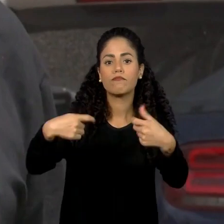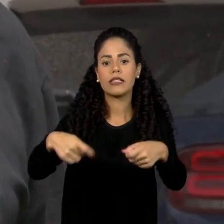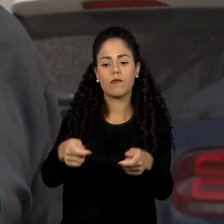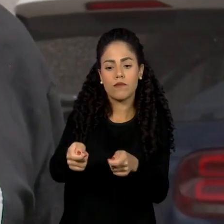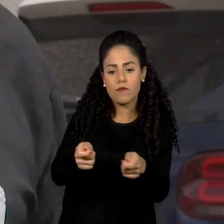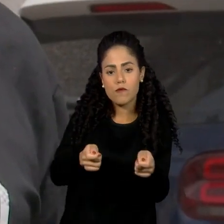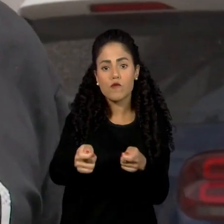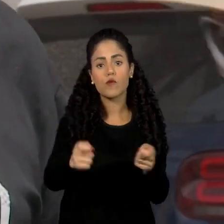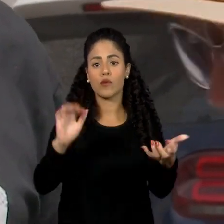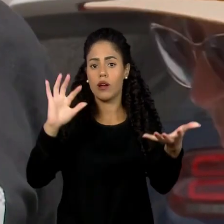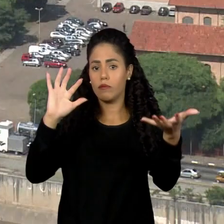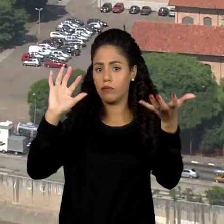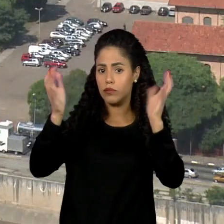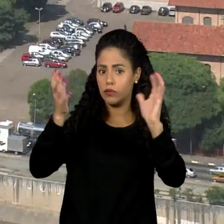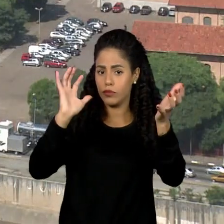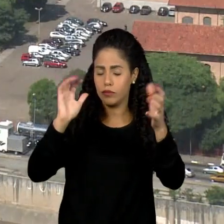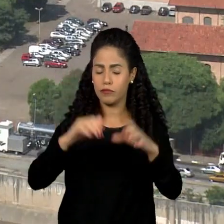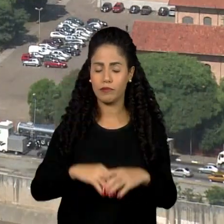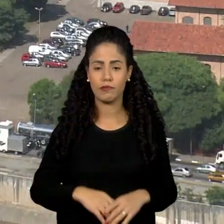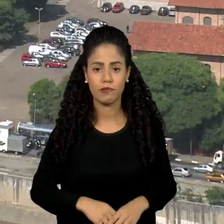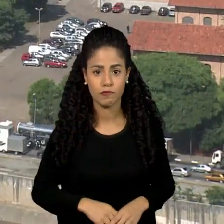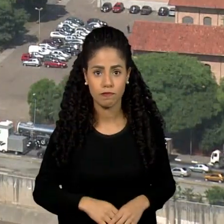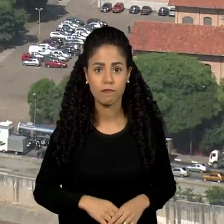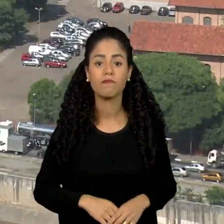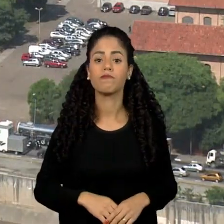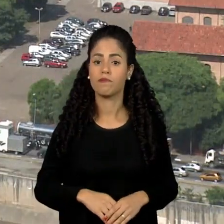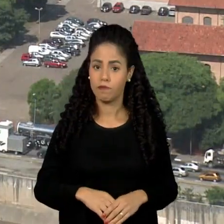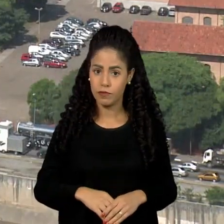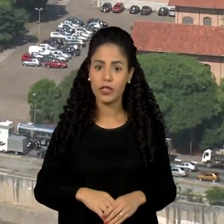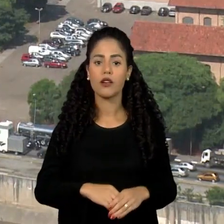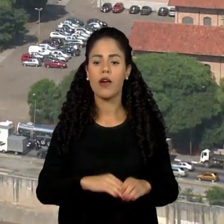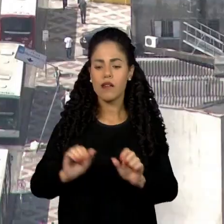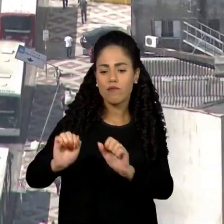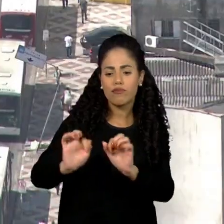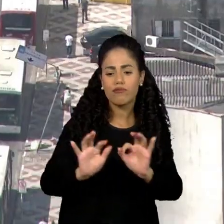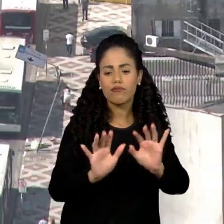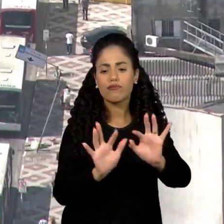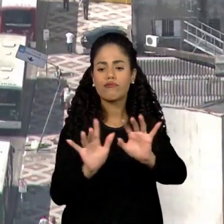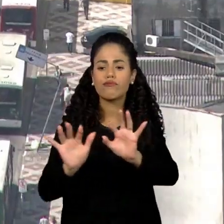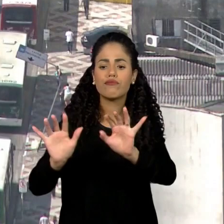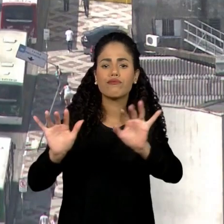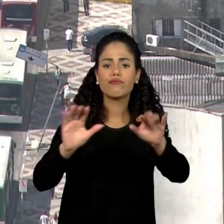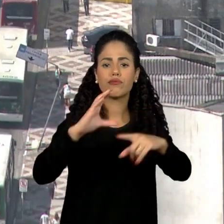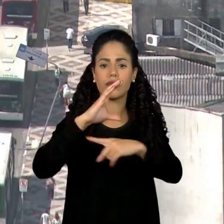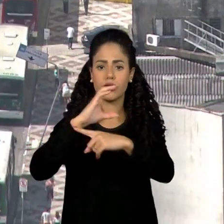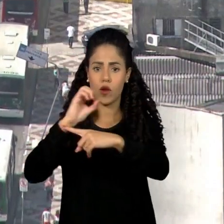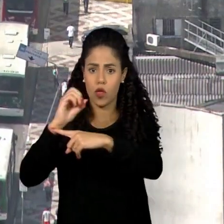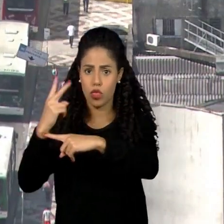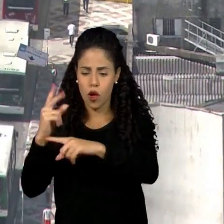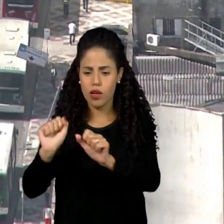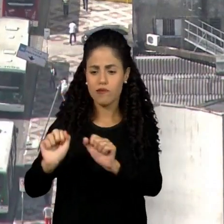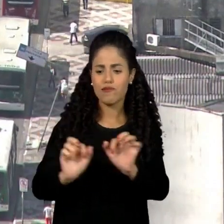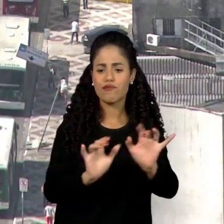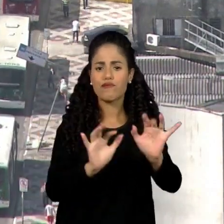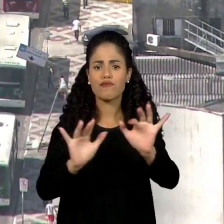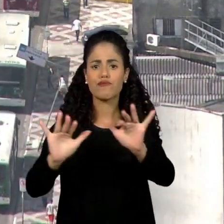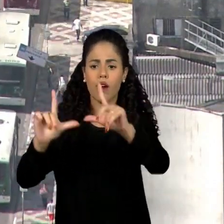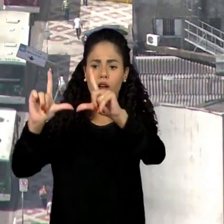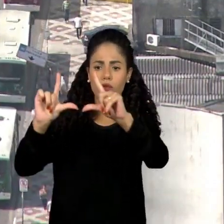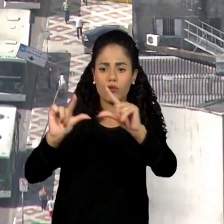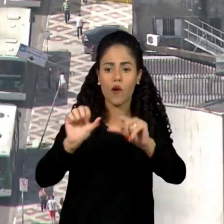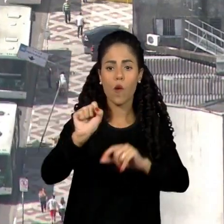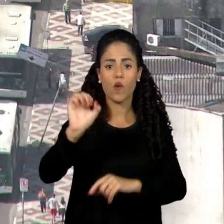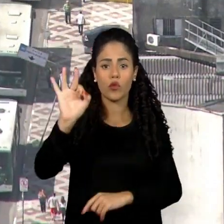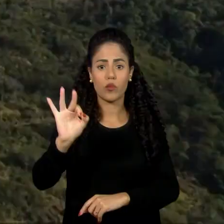mudanças climáticas. As emissões de carbono do Brasil, um dos gases do efeito estufa, caíram 8%